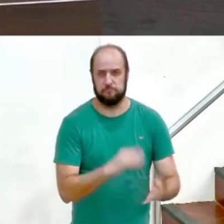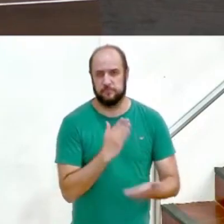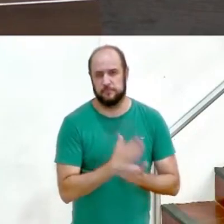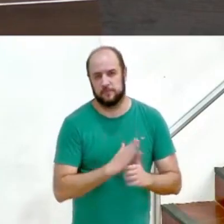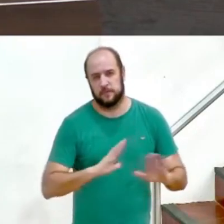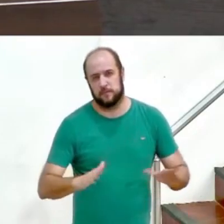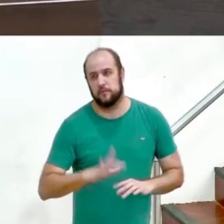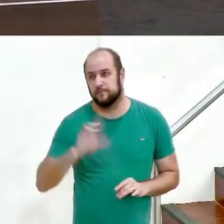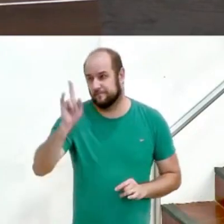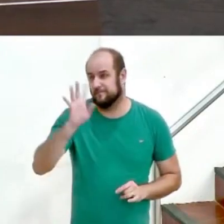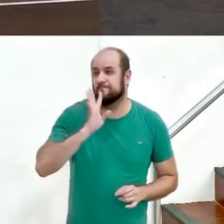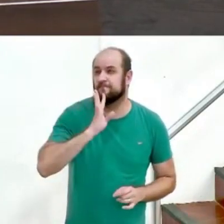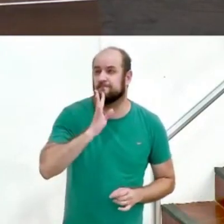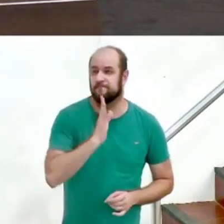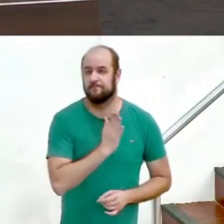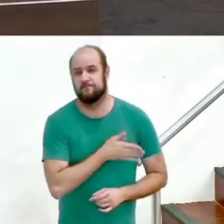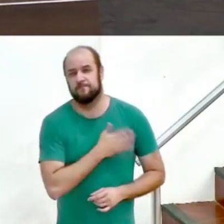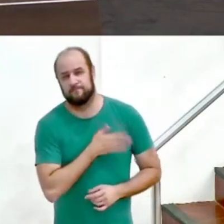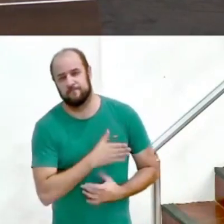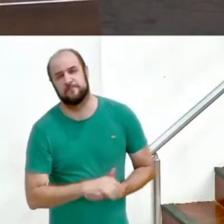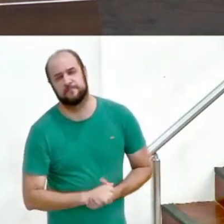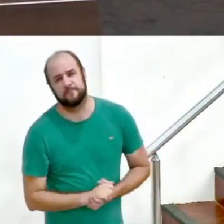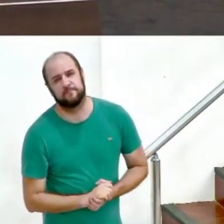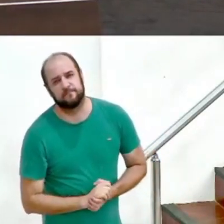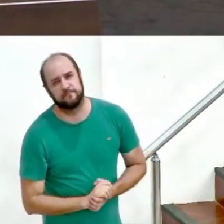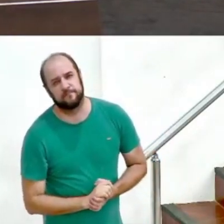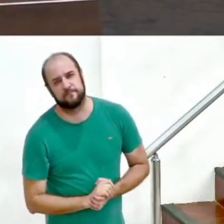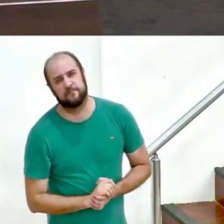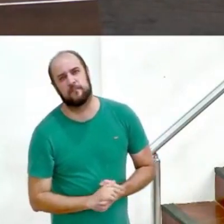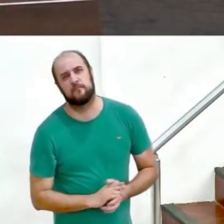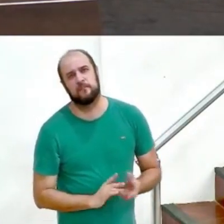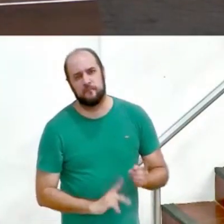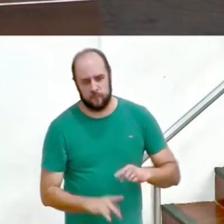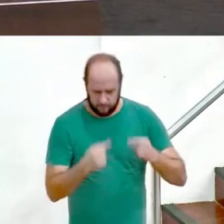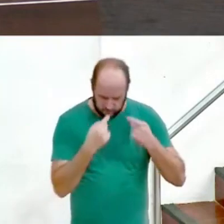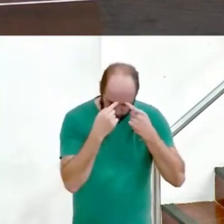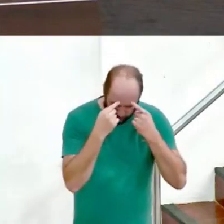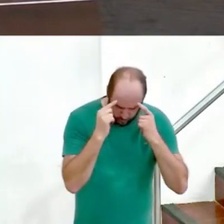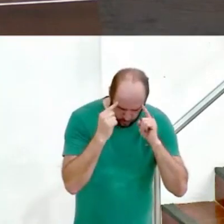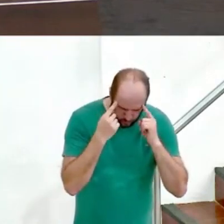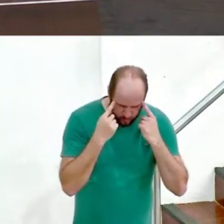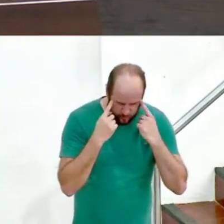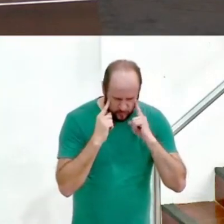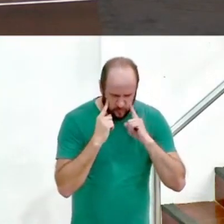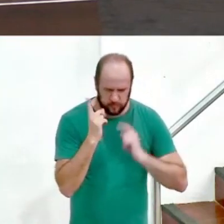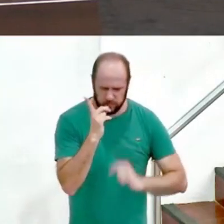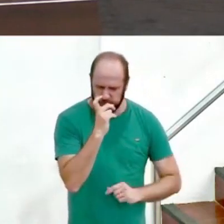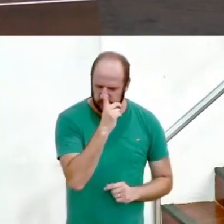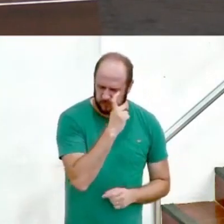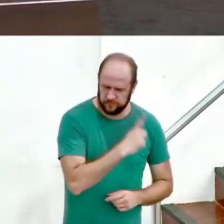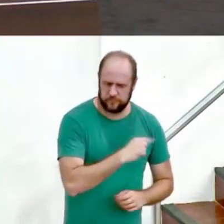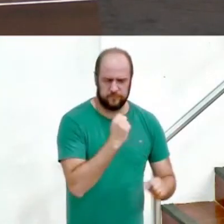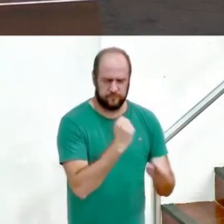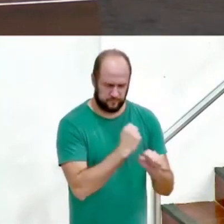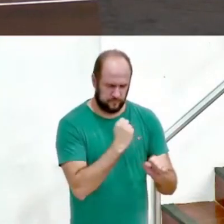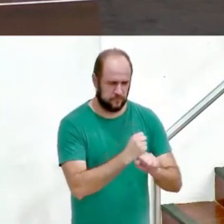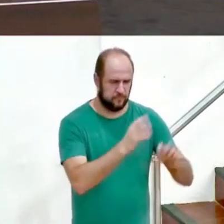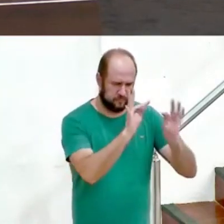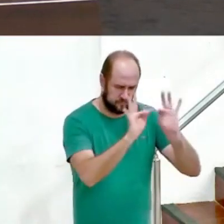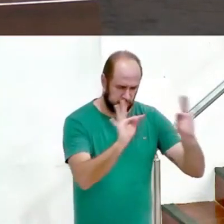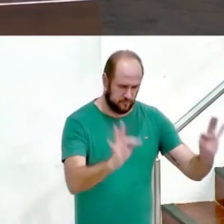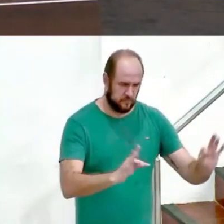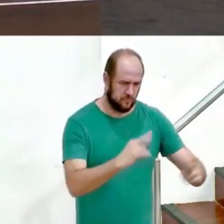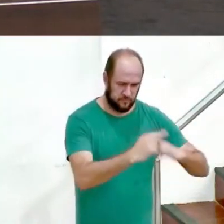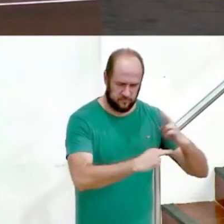Deus conhece o coração. Eles estavam suando duro, reconstruindo o templo. Mas o Senhor